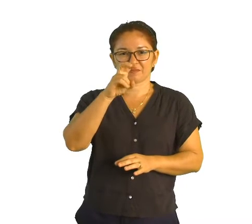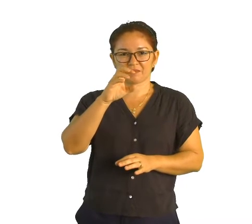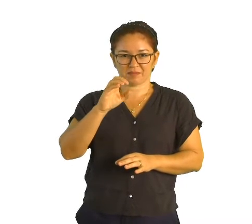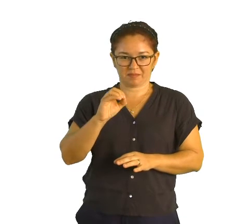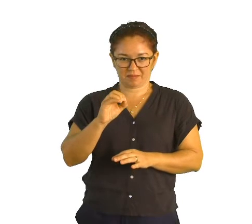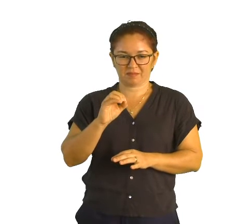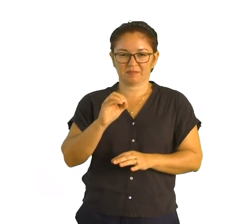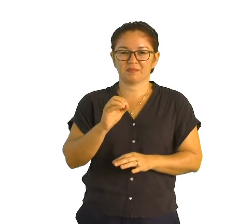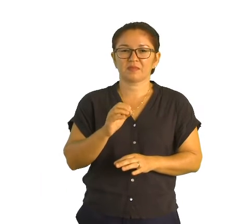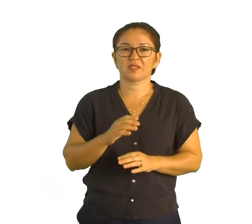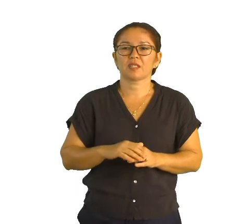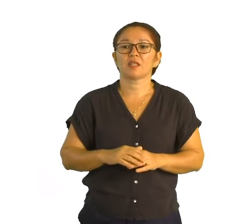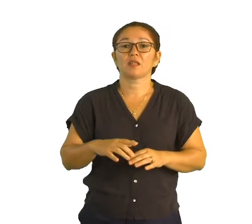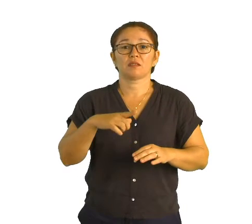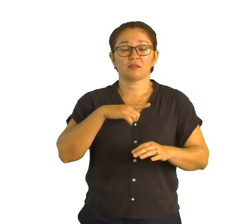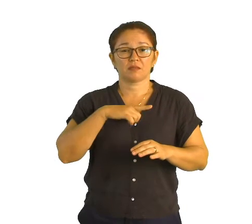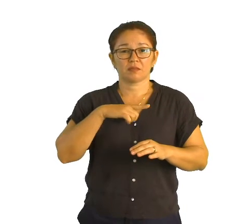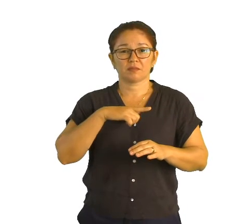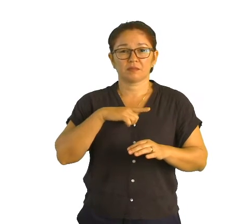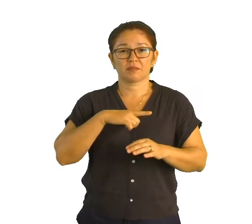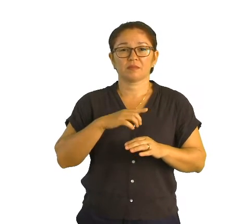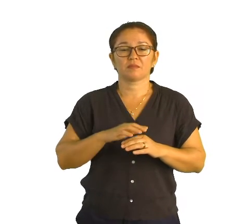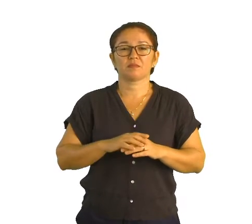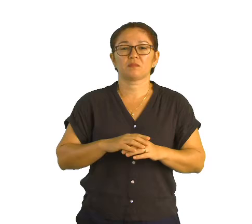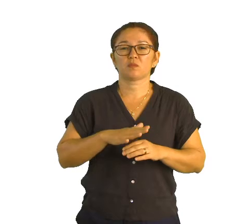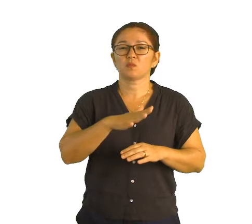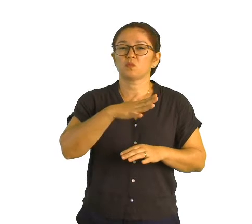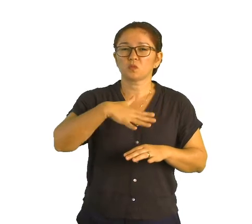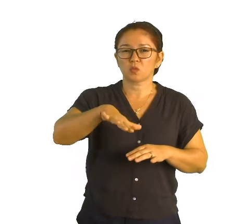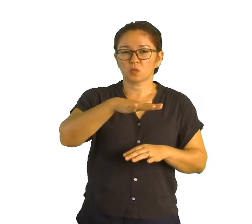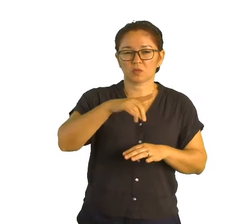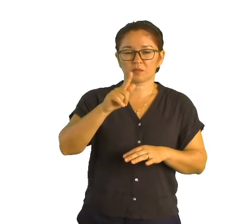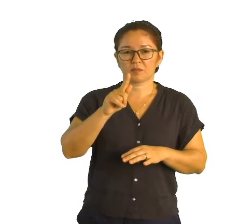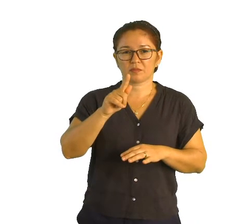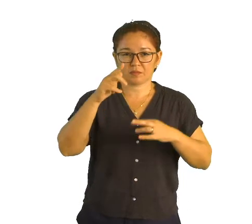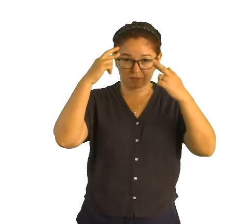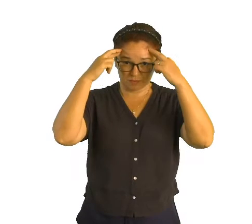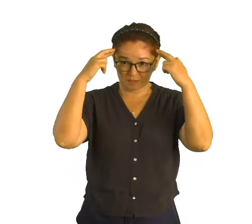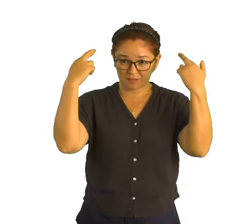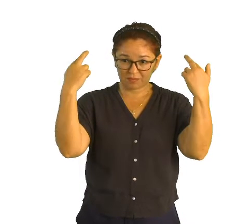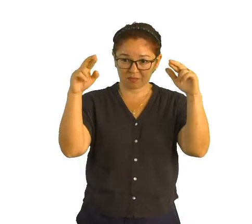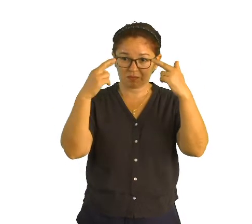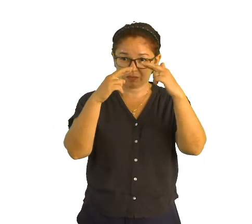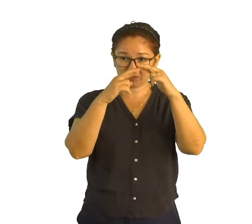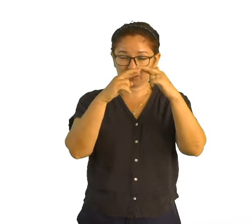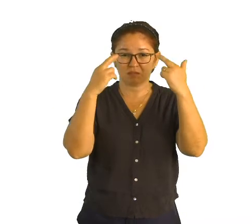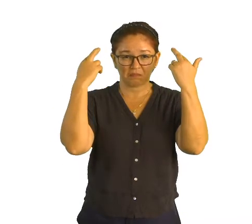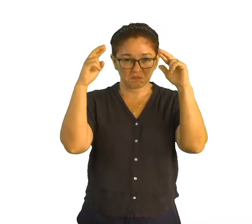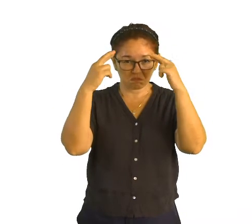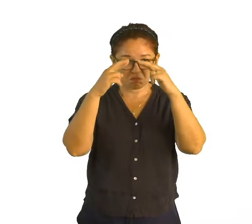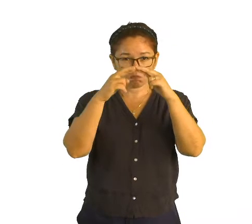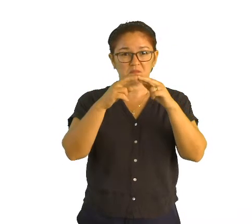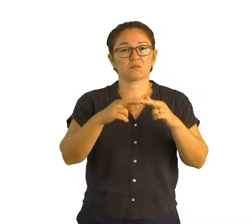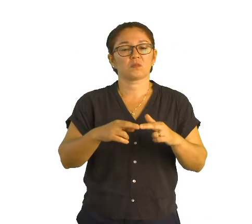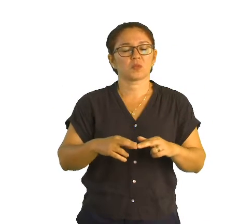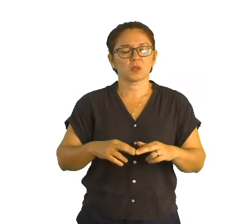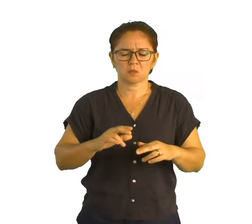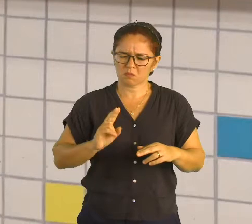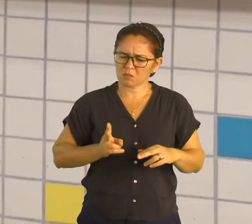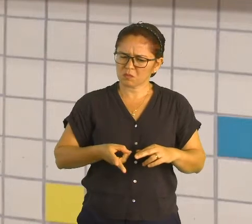geométricos que foram adquirindo, fazendo que a geometria deixasse de ser puramente